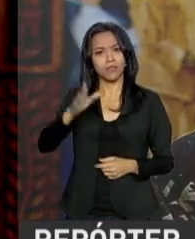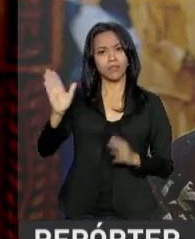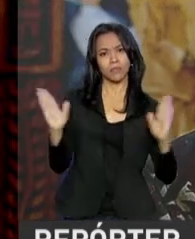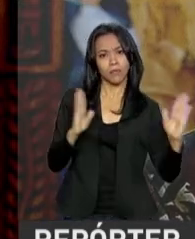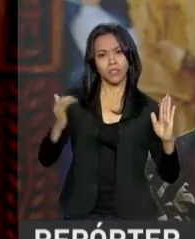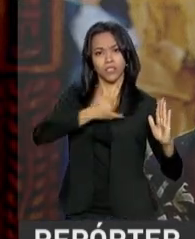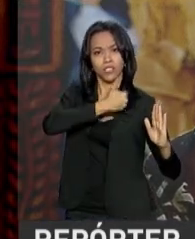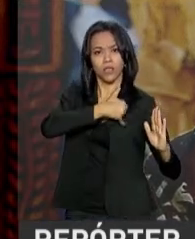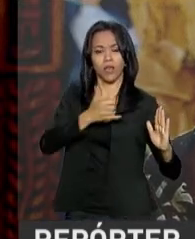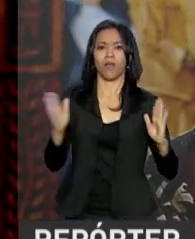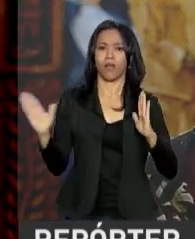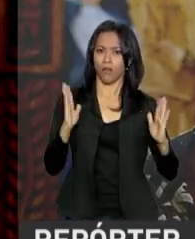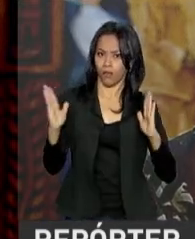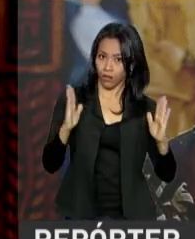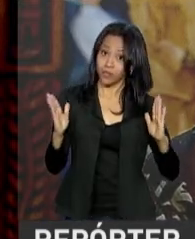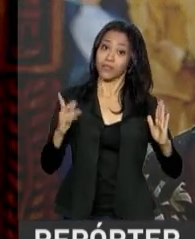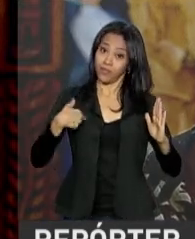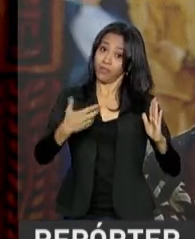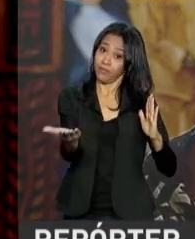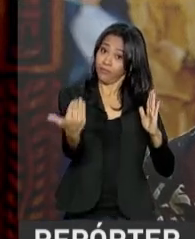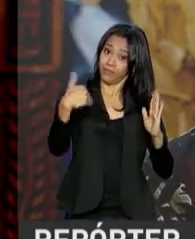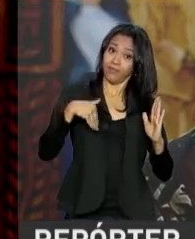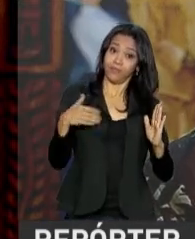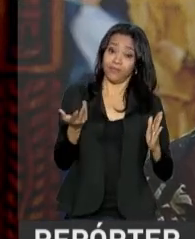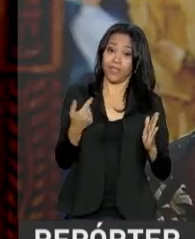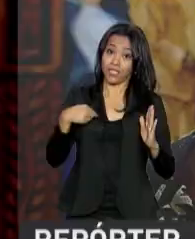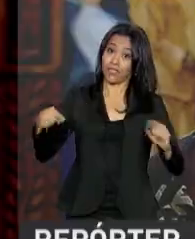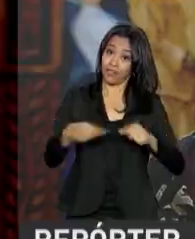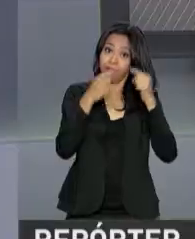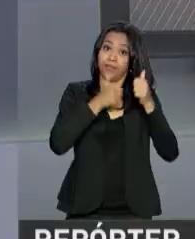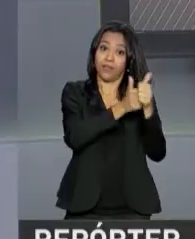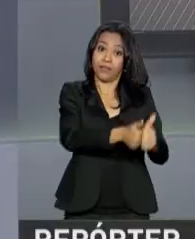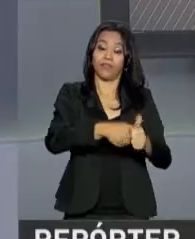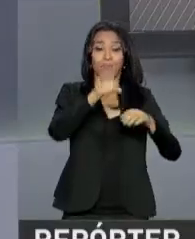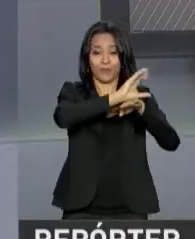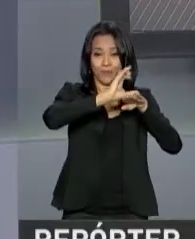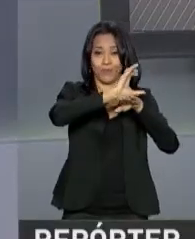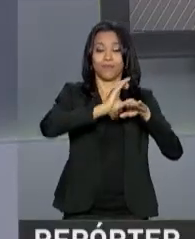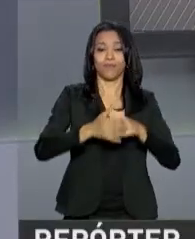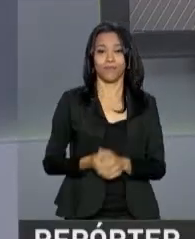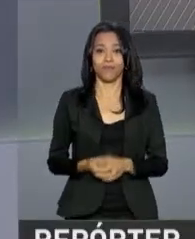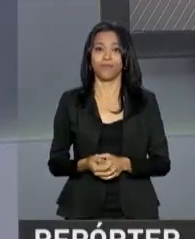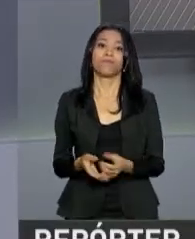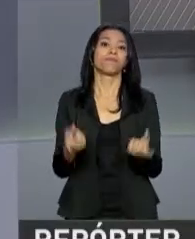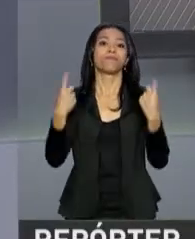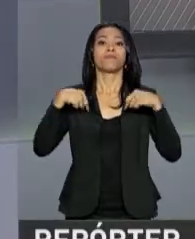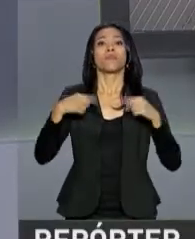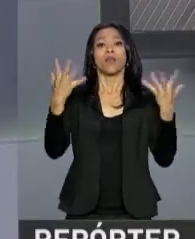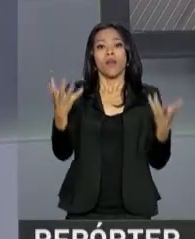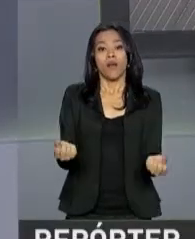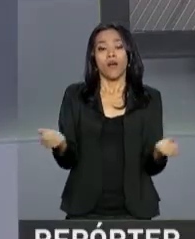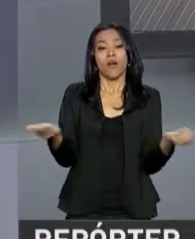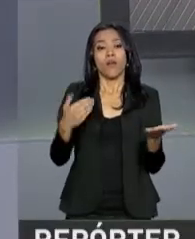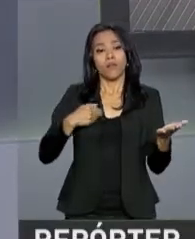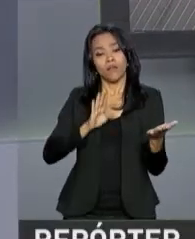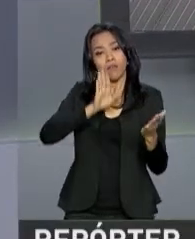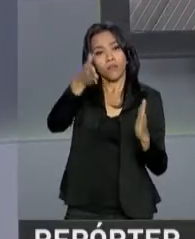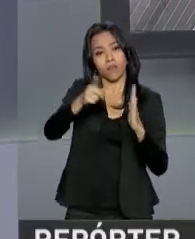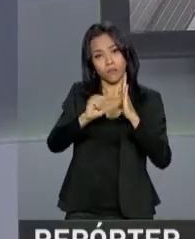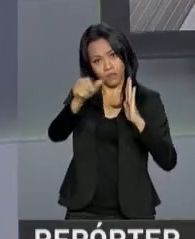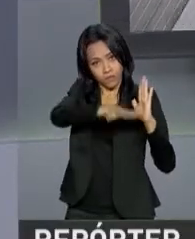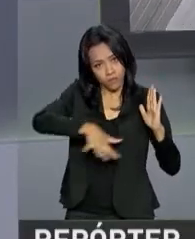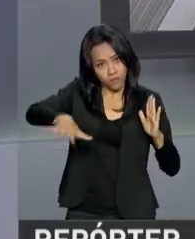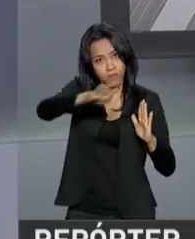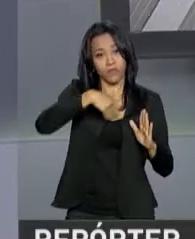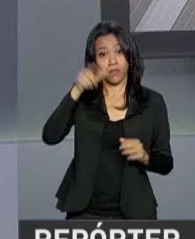para que atenda às necessidades físicas e legais conforme a constituição federal nós vamos agora o palácio do planalto conversar com o